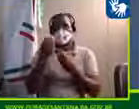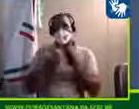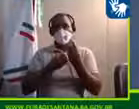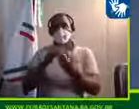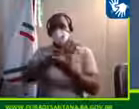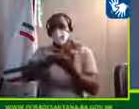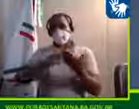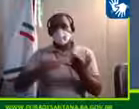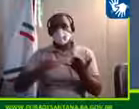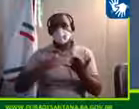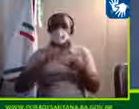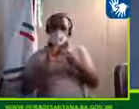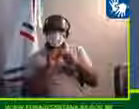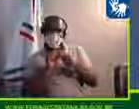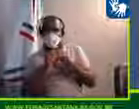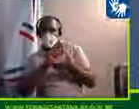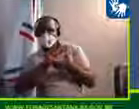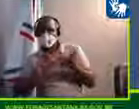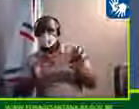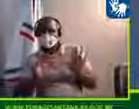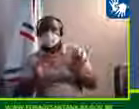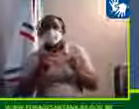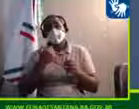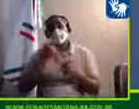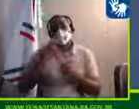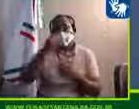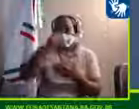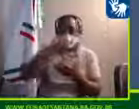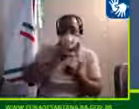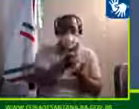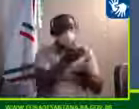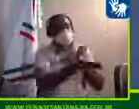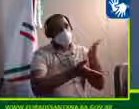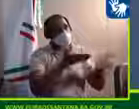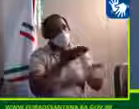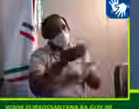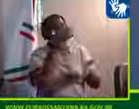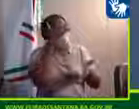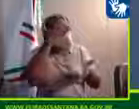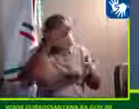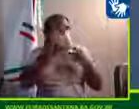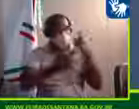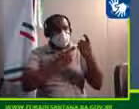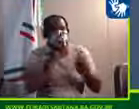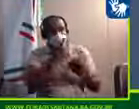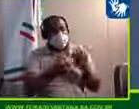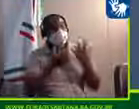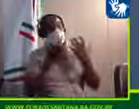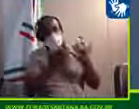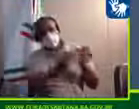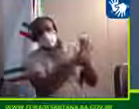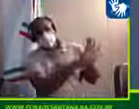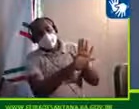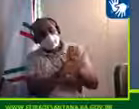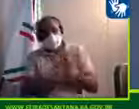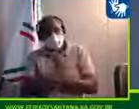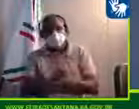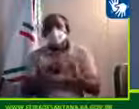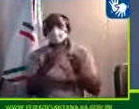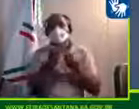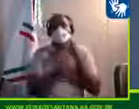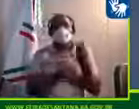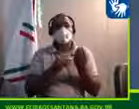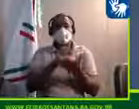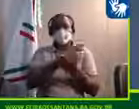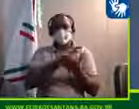Eu não faço. Eu faço exatamente o quê? Tratar das pessoas, buscar nesse momento a verdadeira aplicação